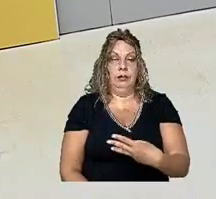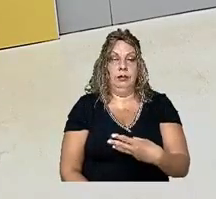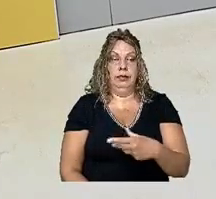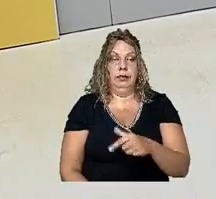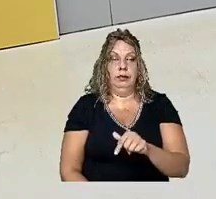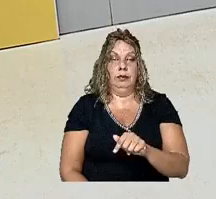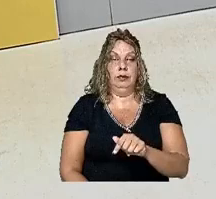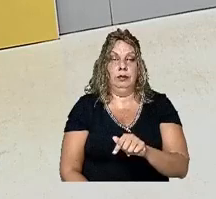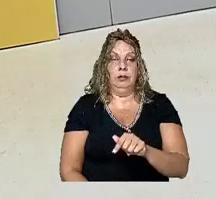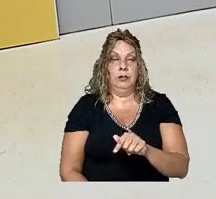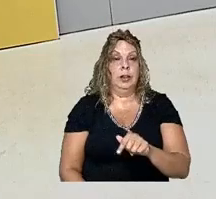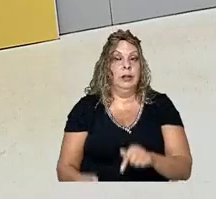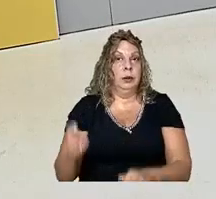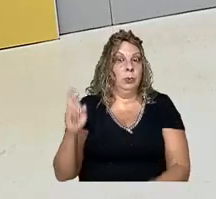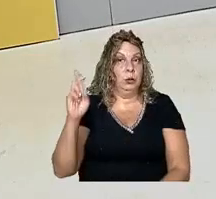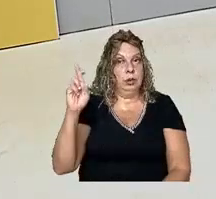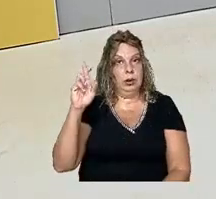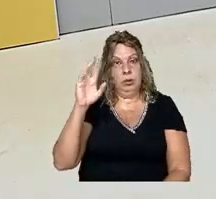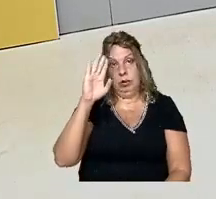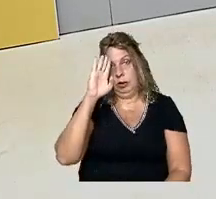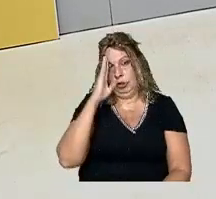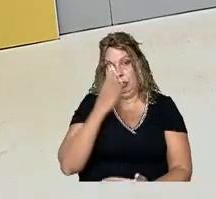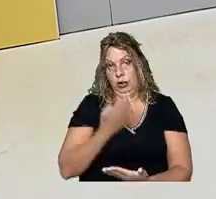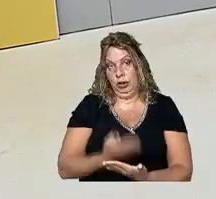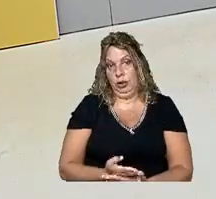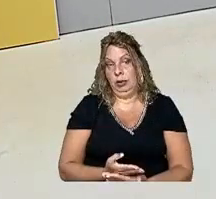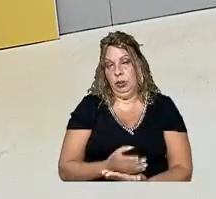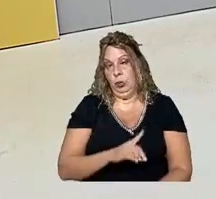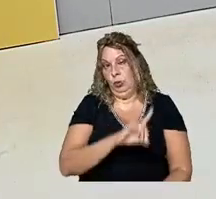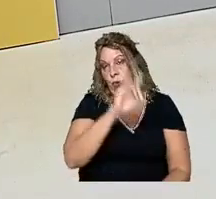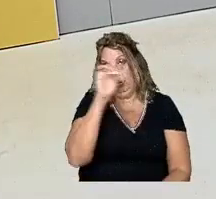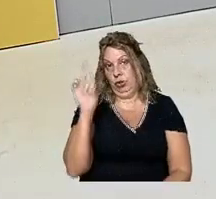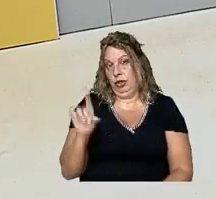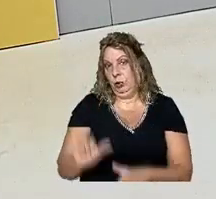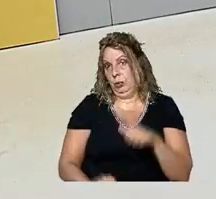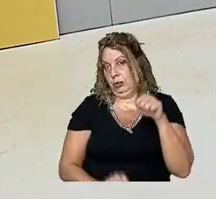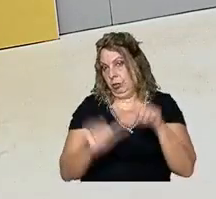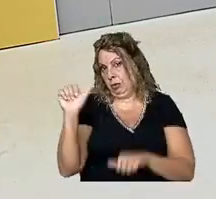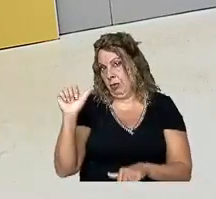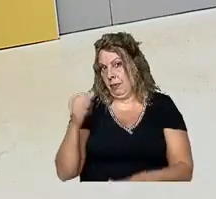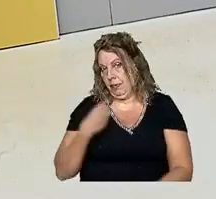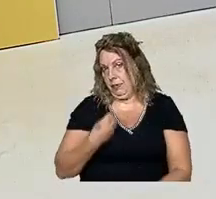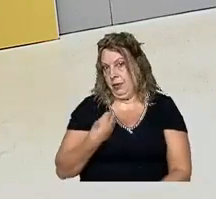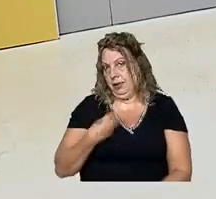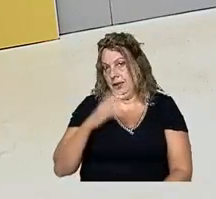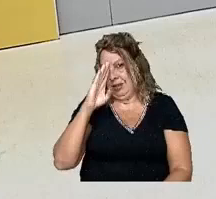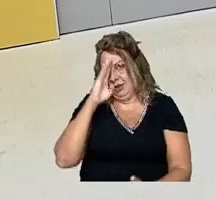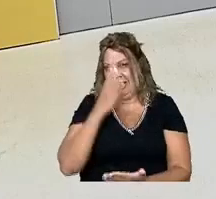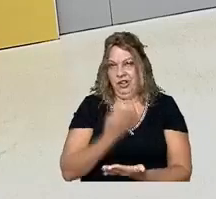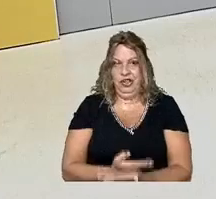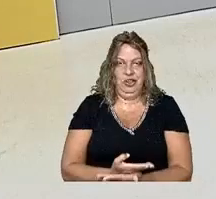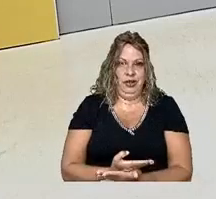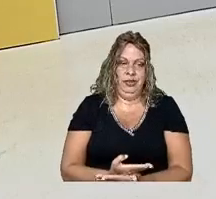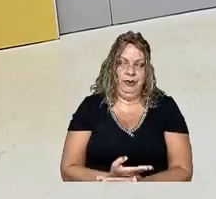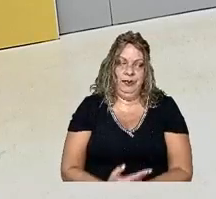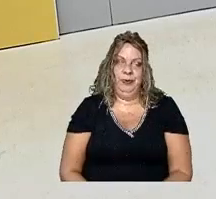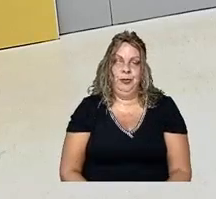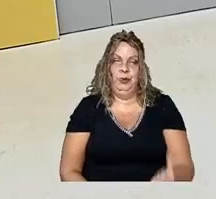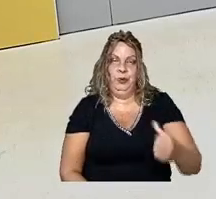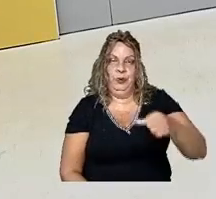37. Vamos torcendo, acreditando. É dia de mudar de vida, acredita nisso. Bola de número 9 saiu